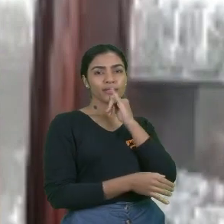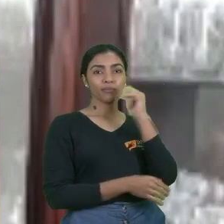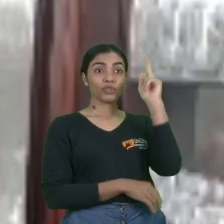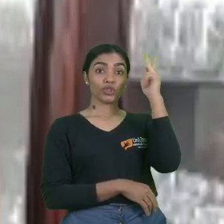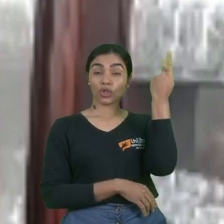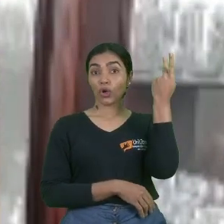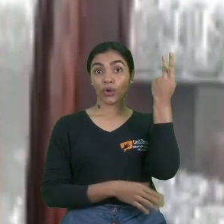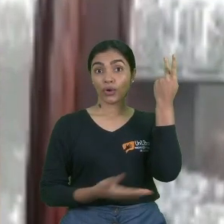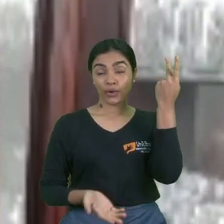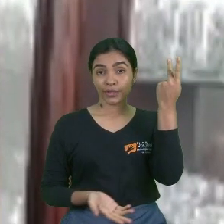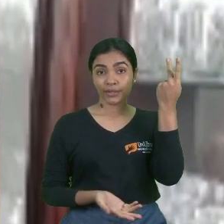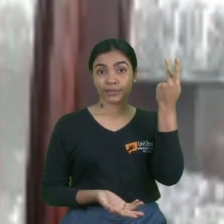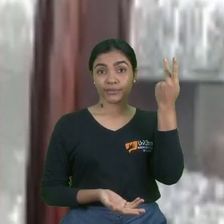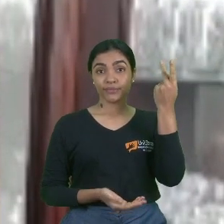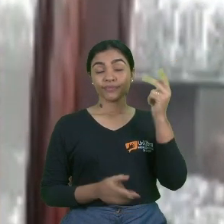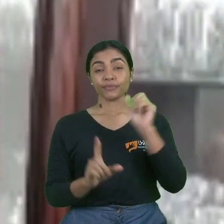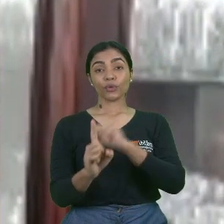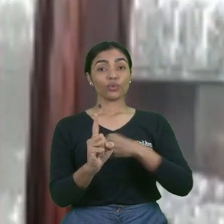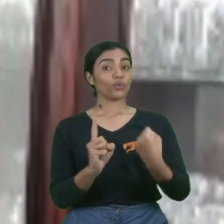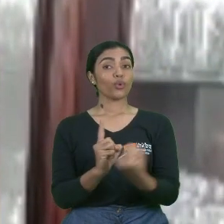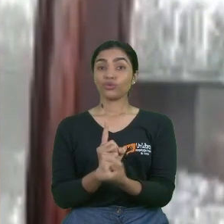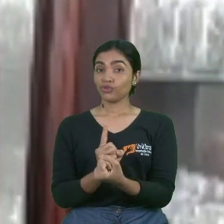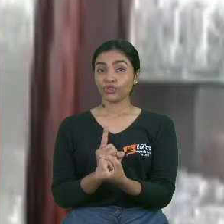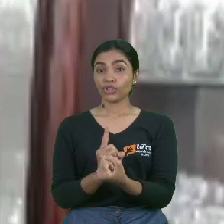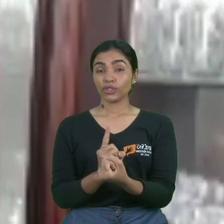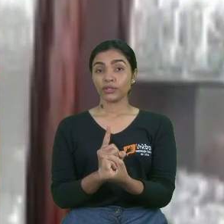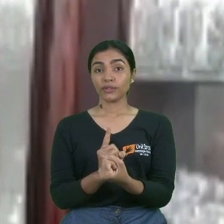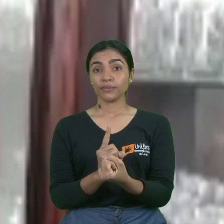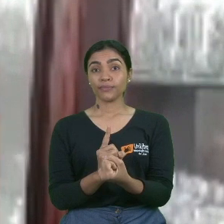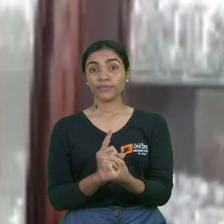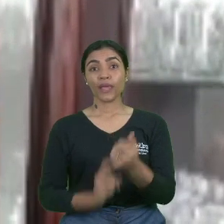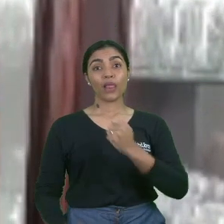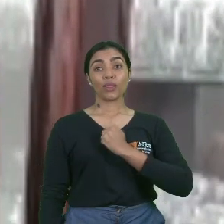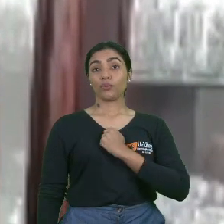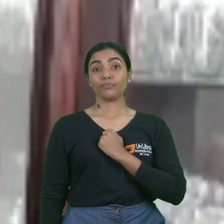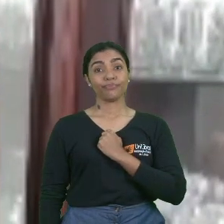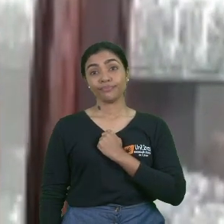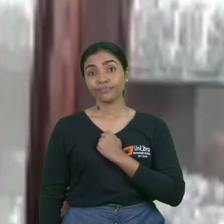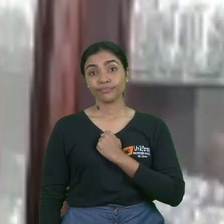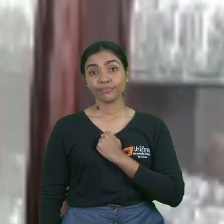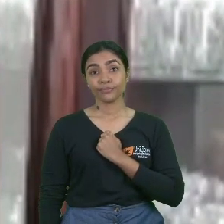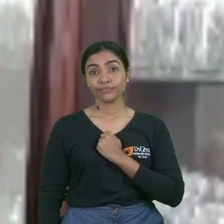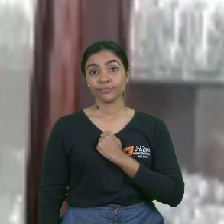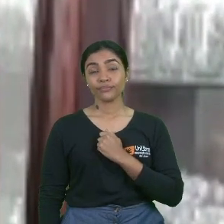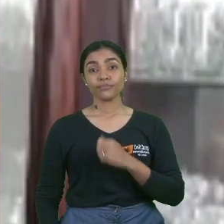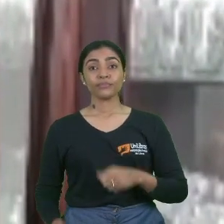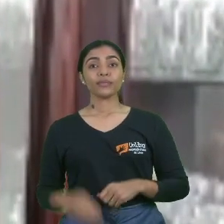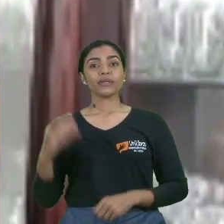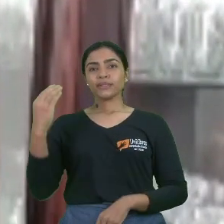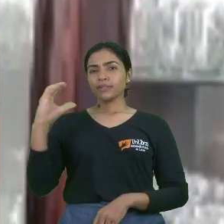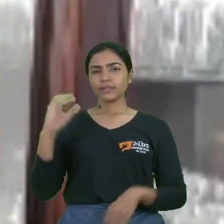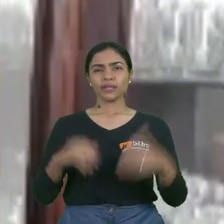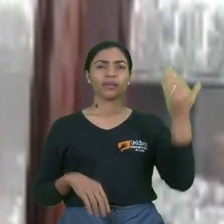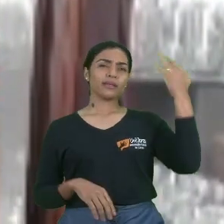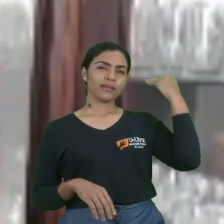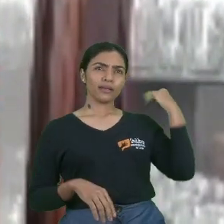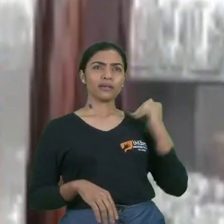história a zoologia e já era todas